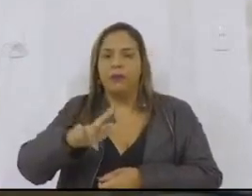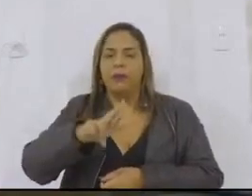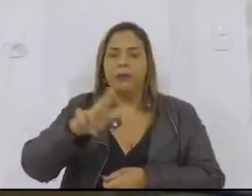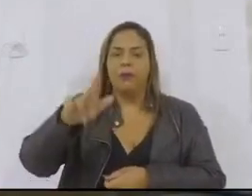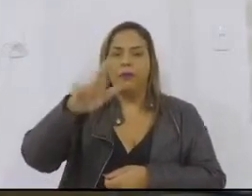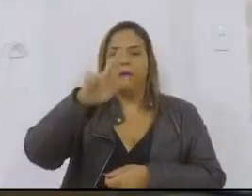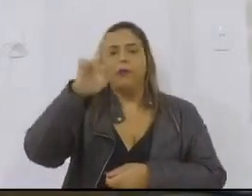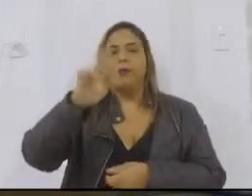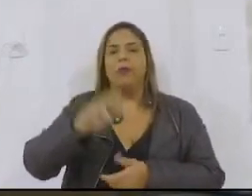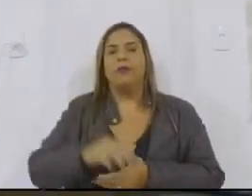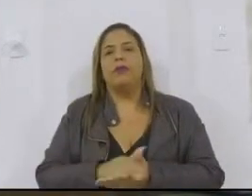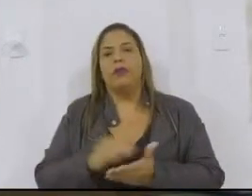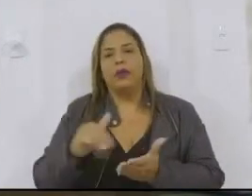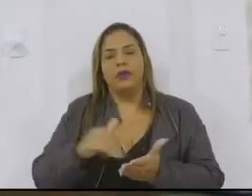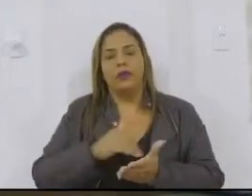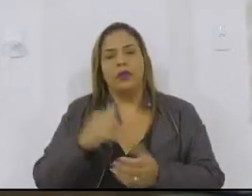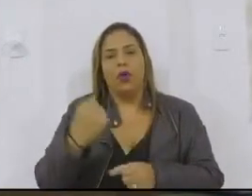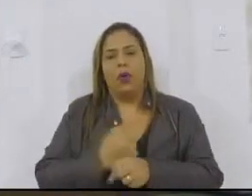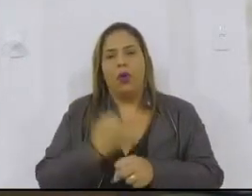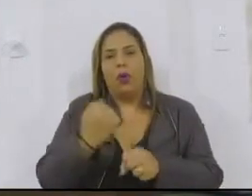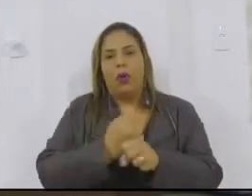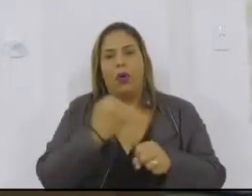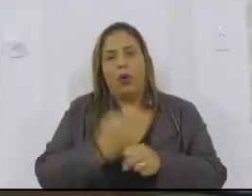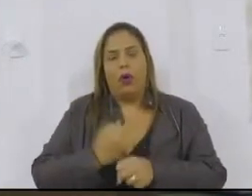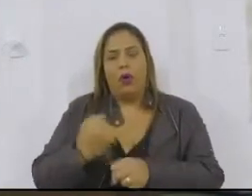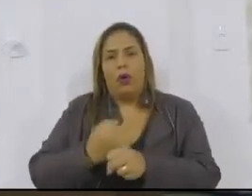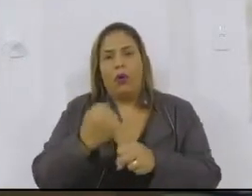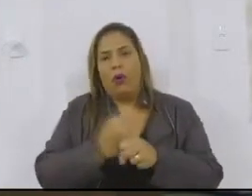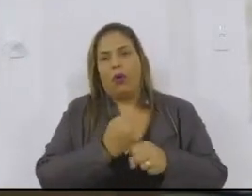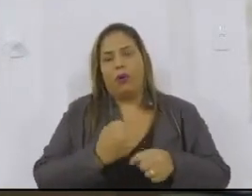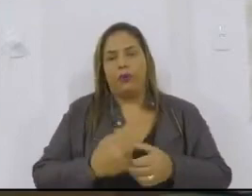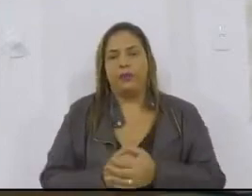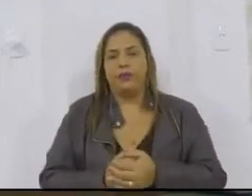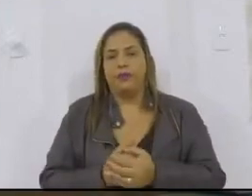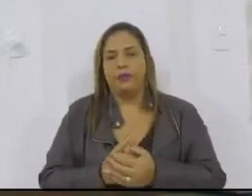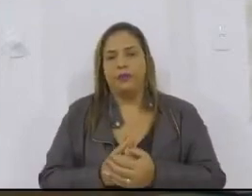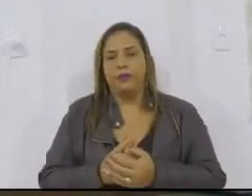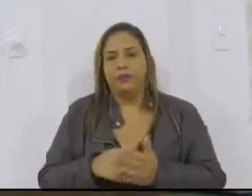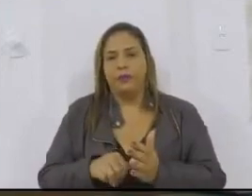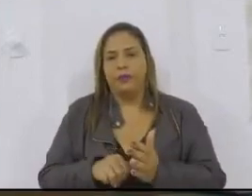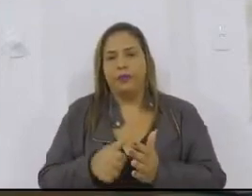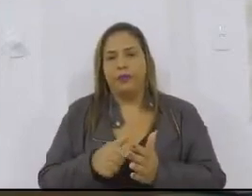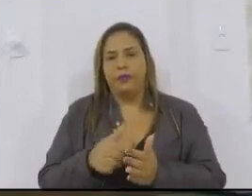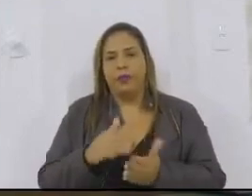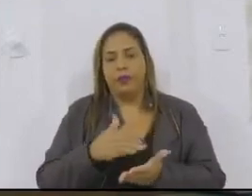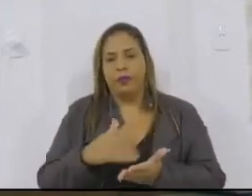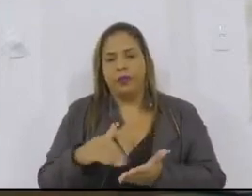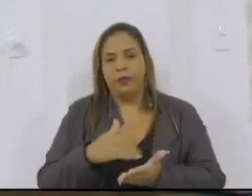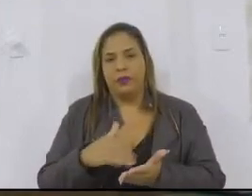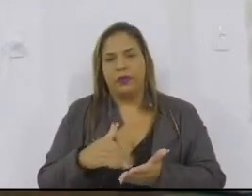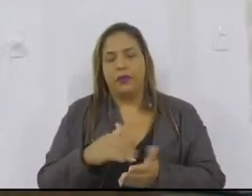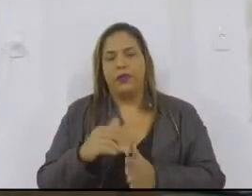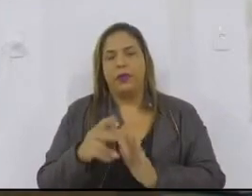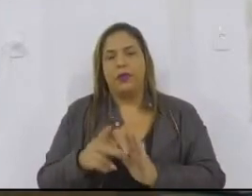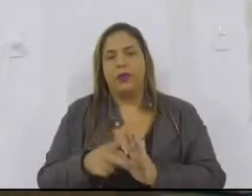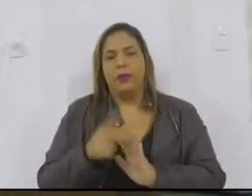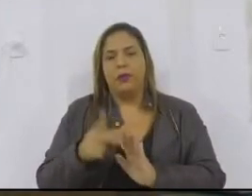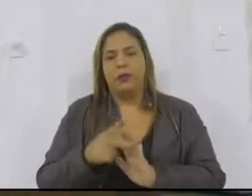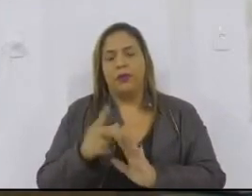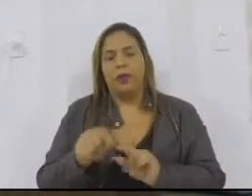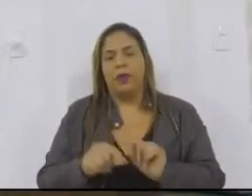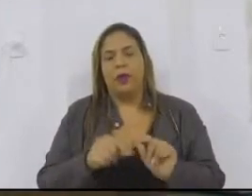R$ 589.977, em favor da Secretaria Municipal de Obras. Peço à primeira secretária que faça a leitura do parecer das comissões.